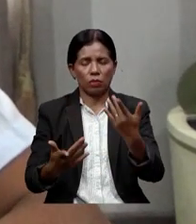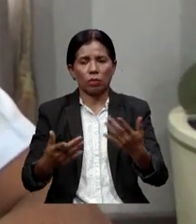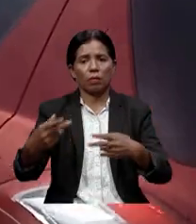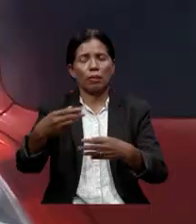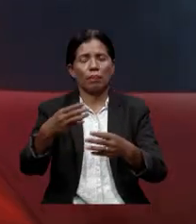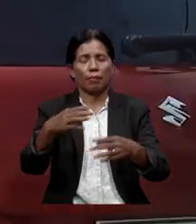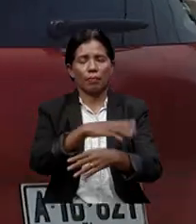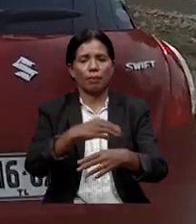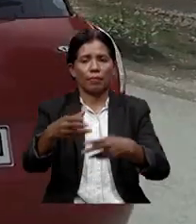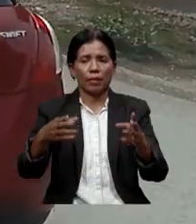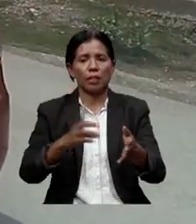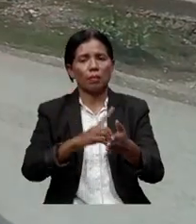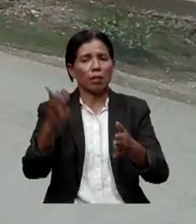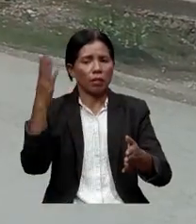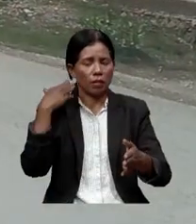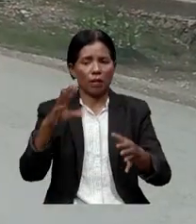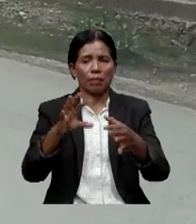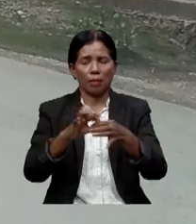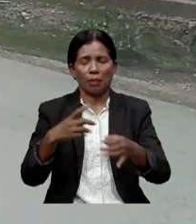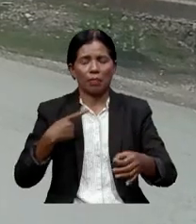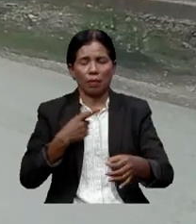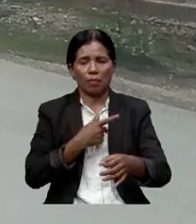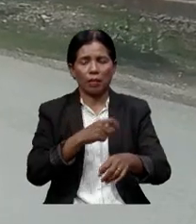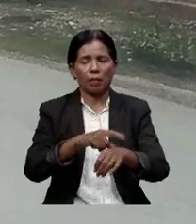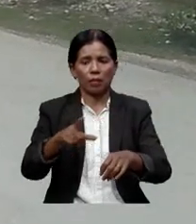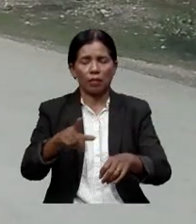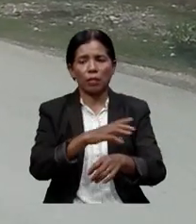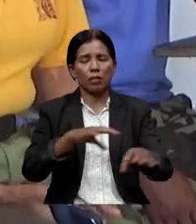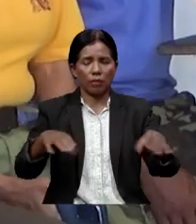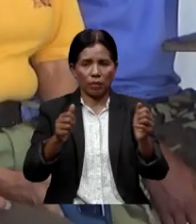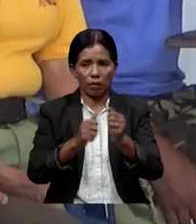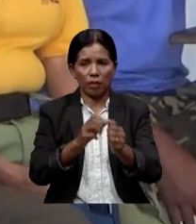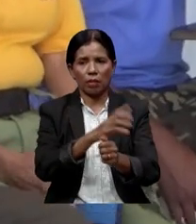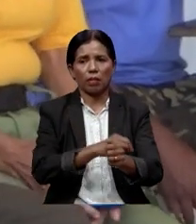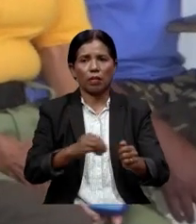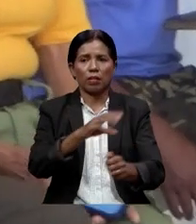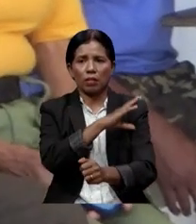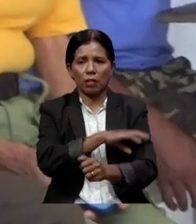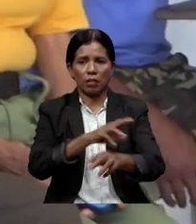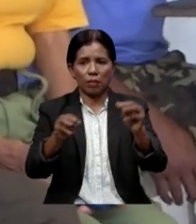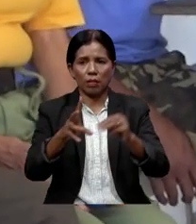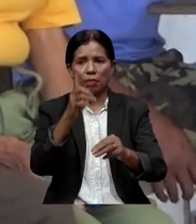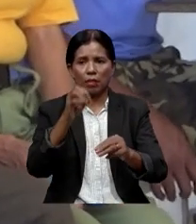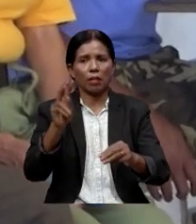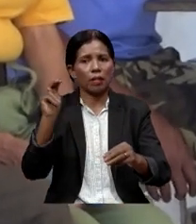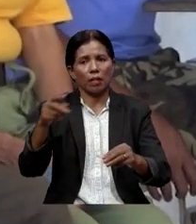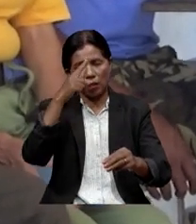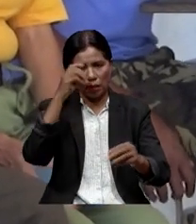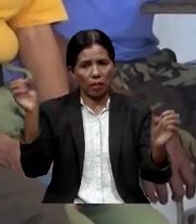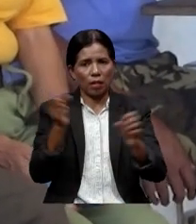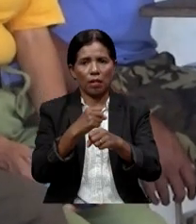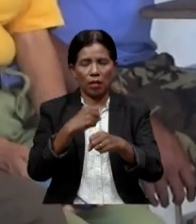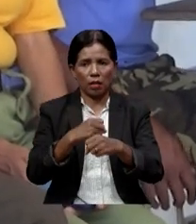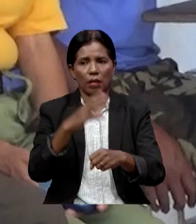o membro do Parlamento Sira Mos questiona serviço no município de Dili, liu o Departamento Guardas deste município de Dili Nien, também lá a